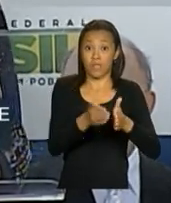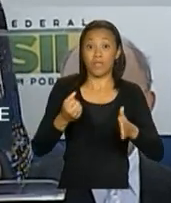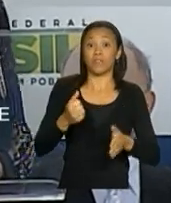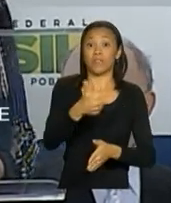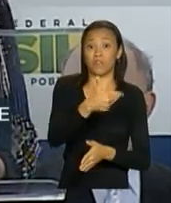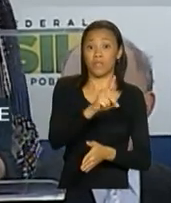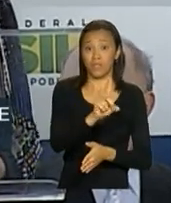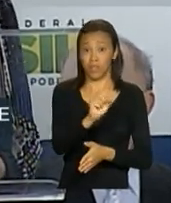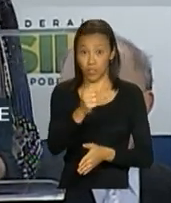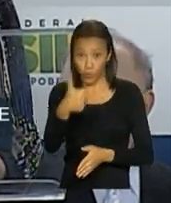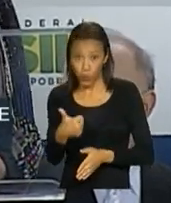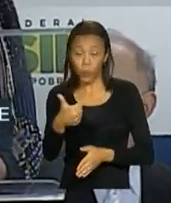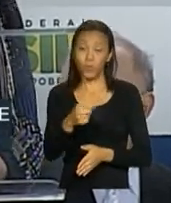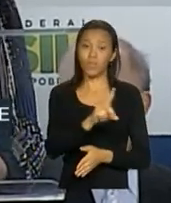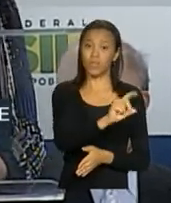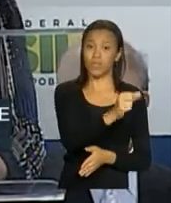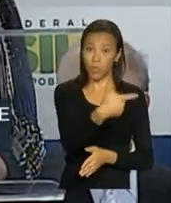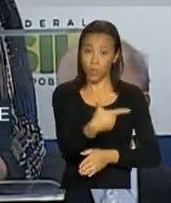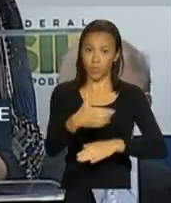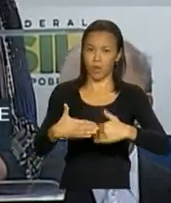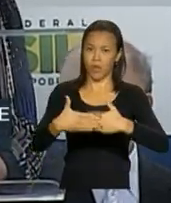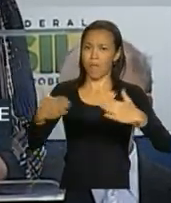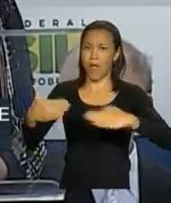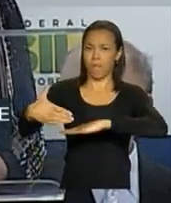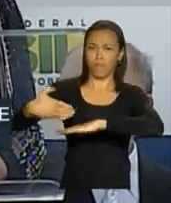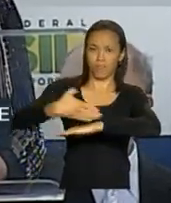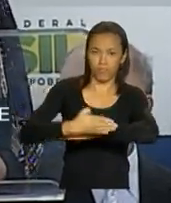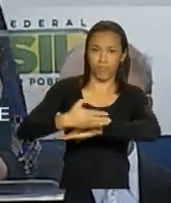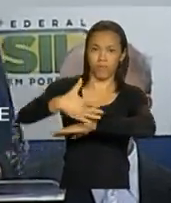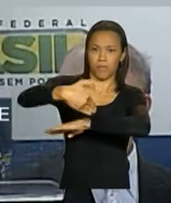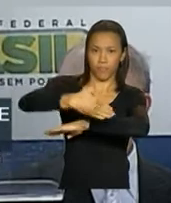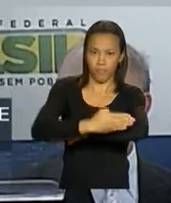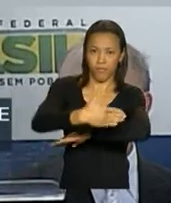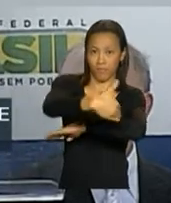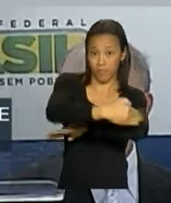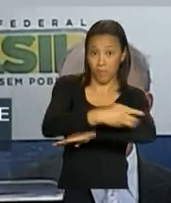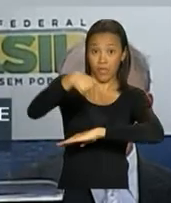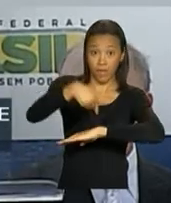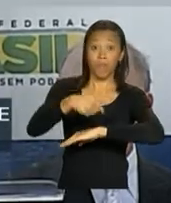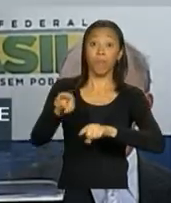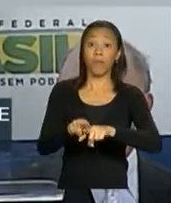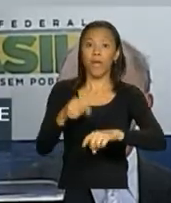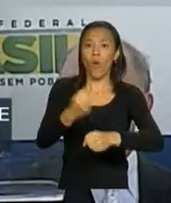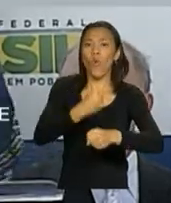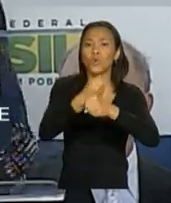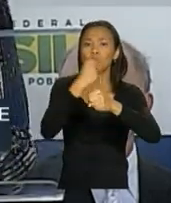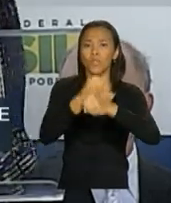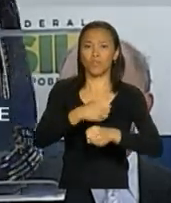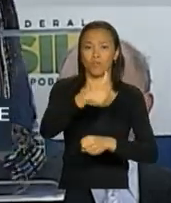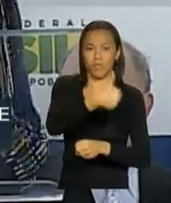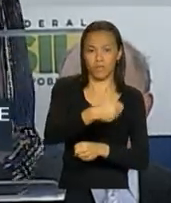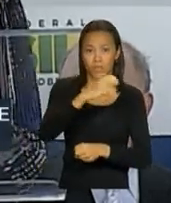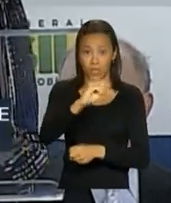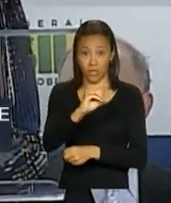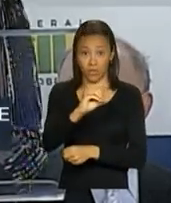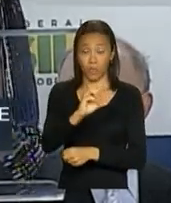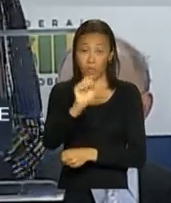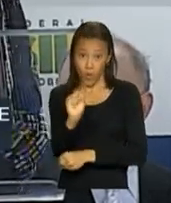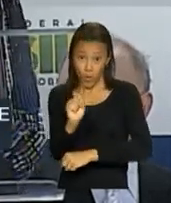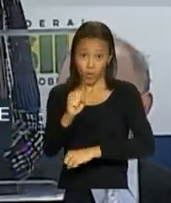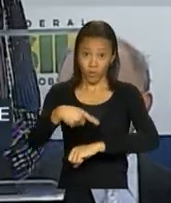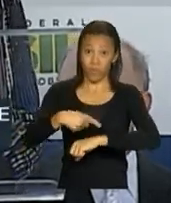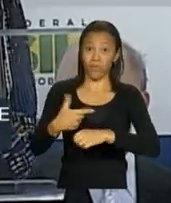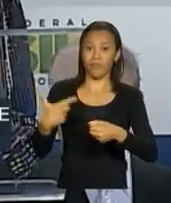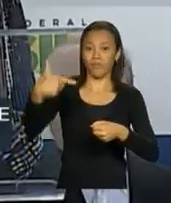102 com a construção do berço 108 que vai ser de granéis líquidos de combustíveis